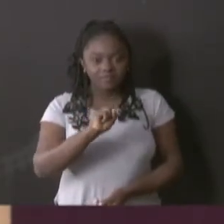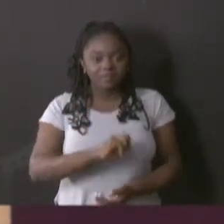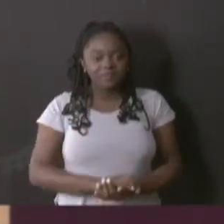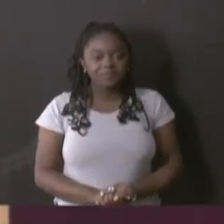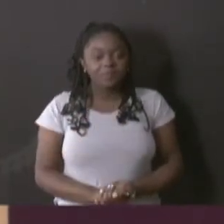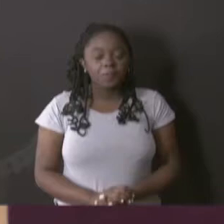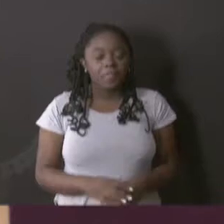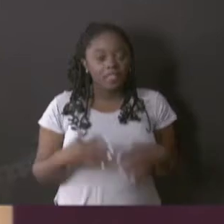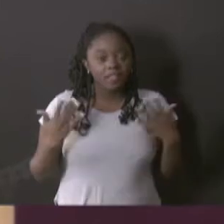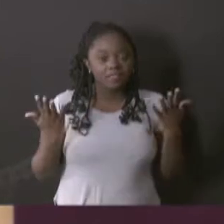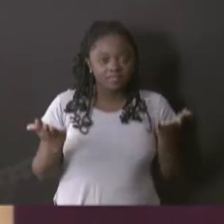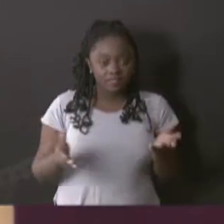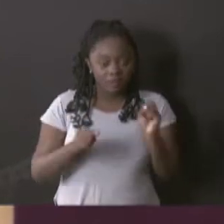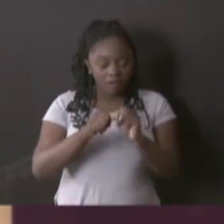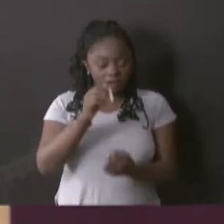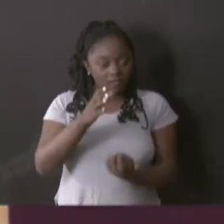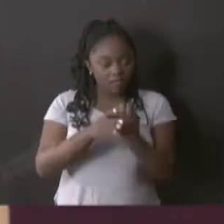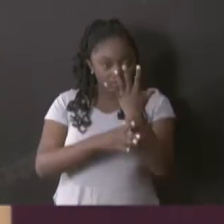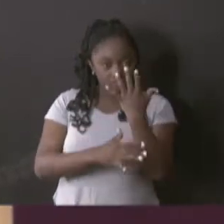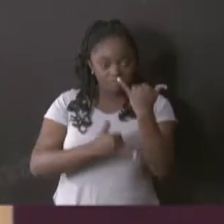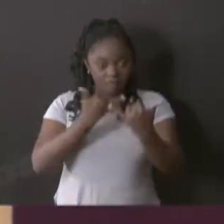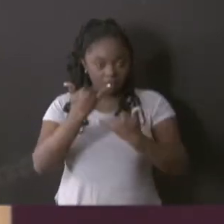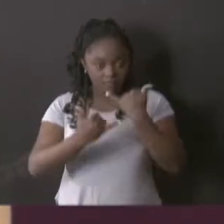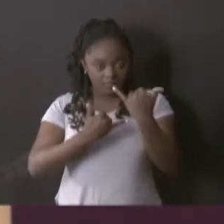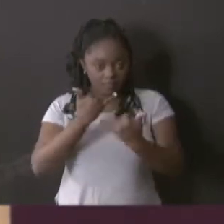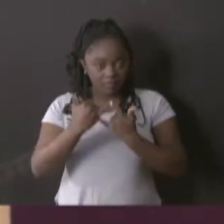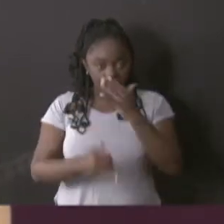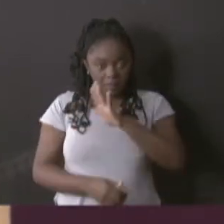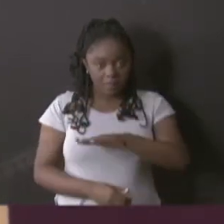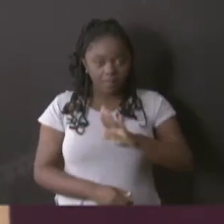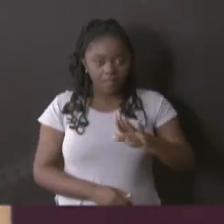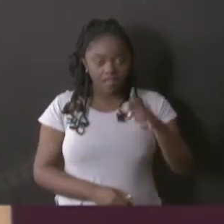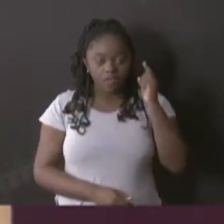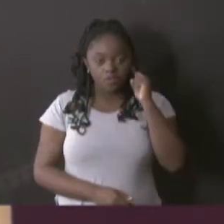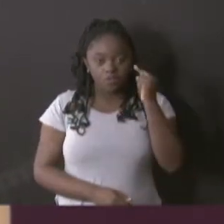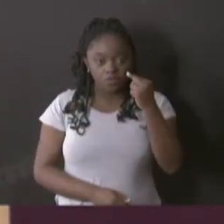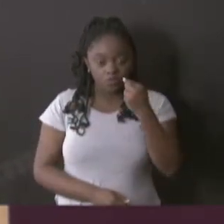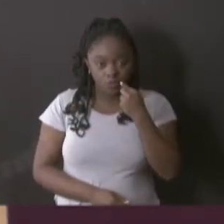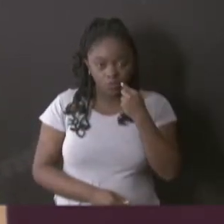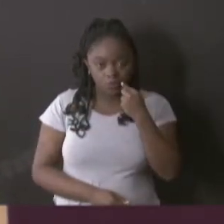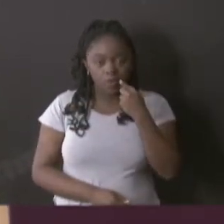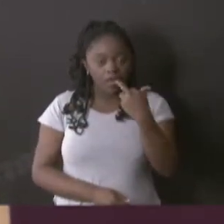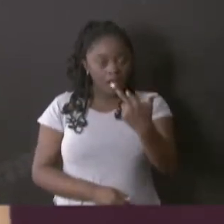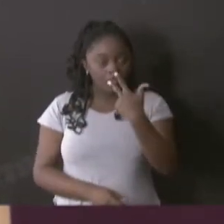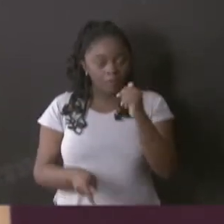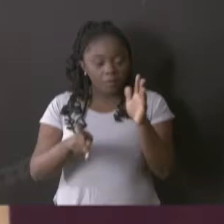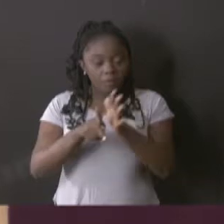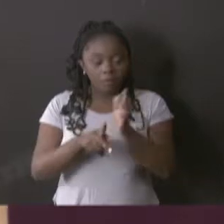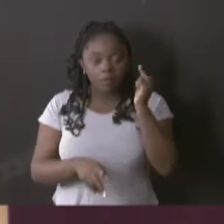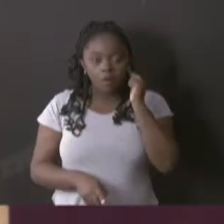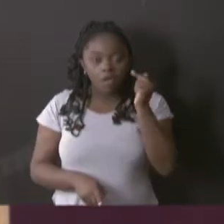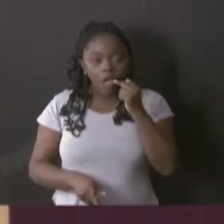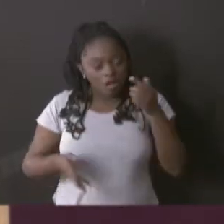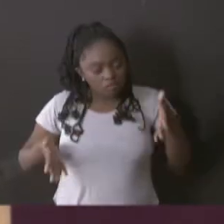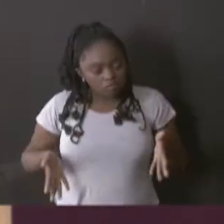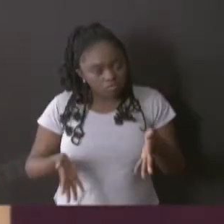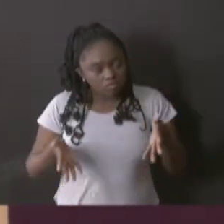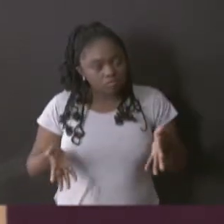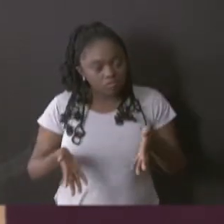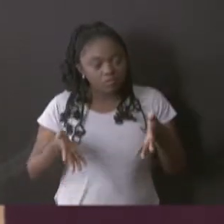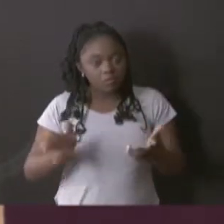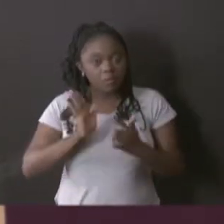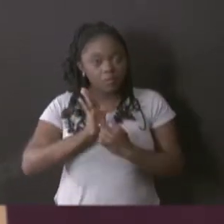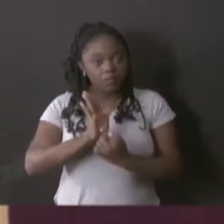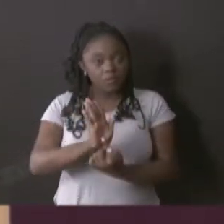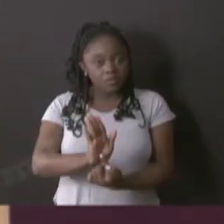E aí, então, nós criamos um brinquedo para crianças surdas, na língua deles, para ajudar a estimular. Apresentamos